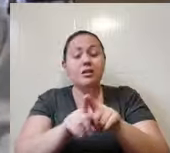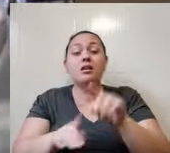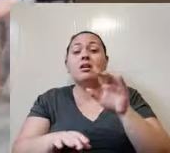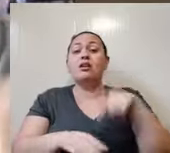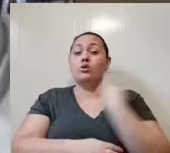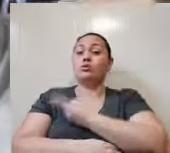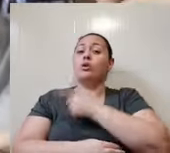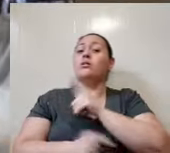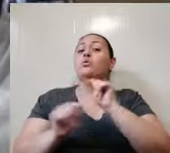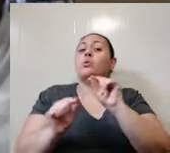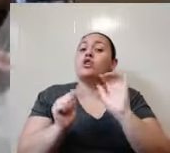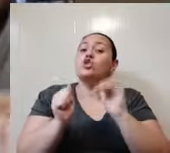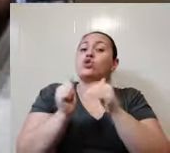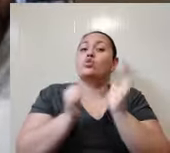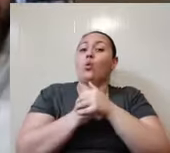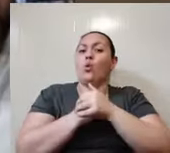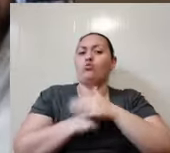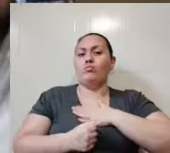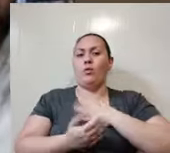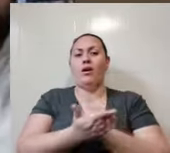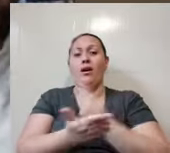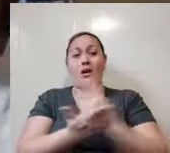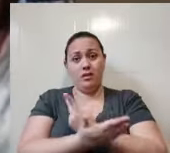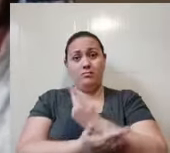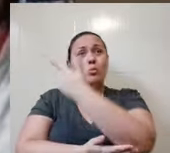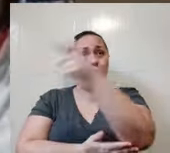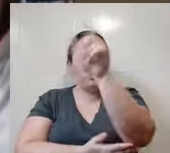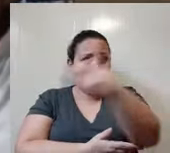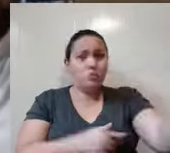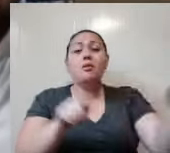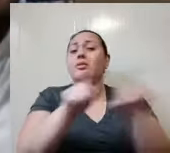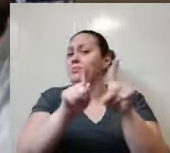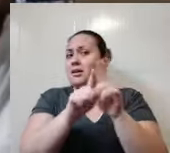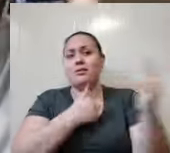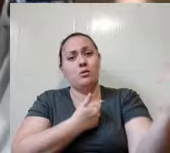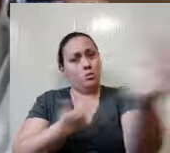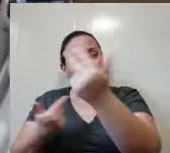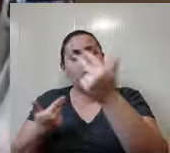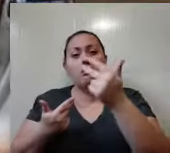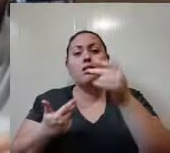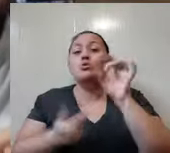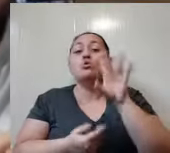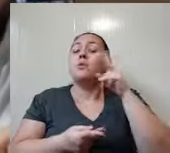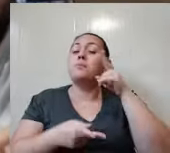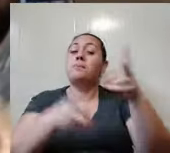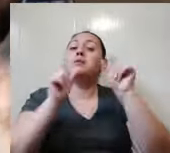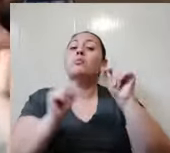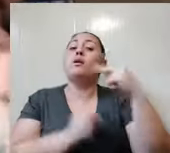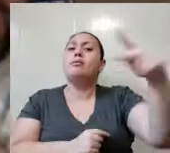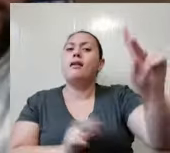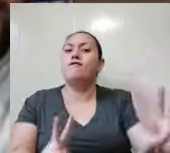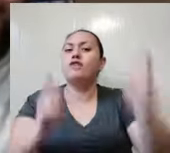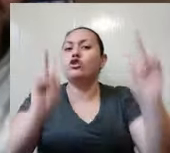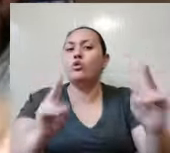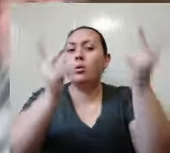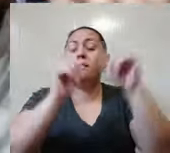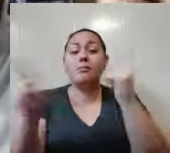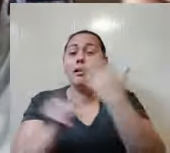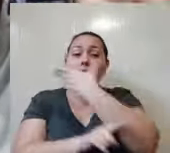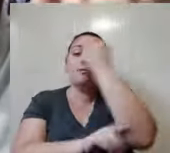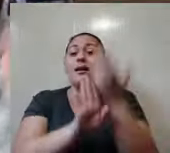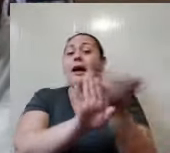gente vai ter que. Até porque a gente tem uma tendência a esconder os nossos erros e as outras pessoas também têm. Então a gente só vai ver